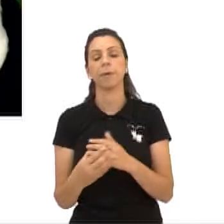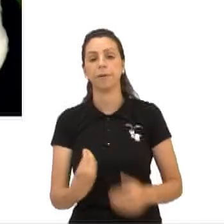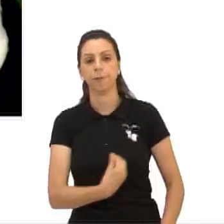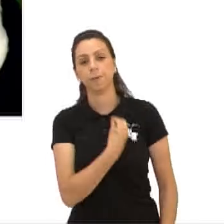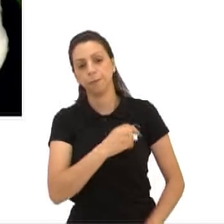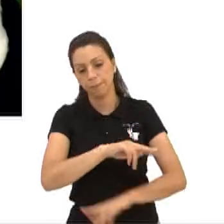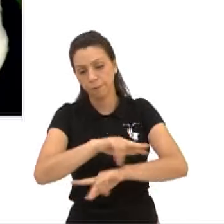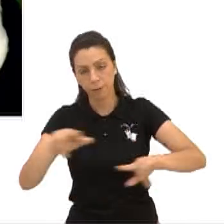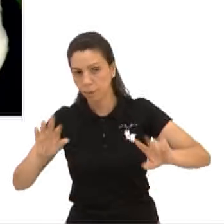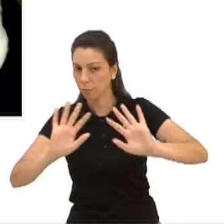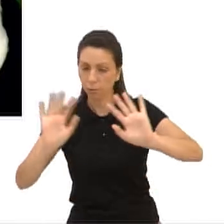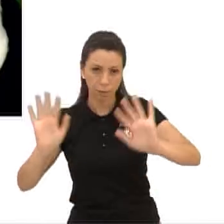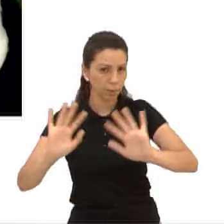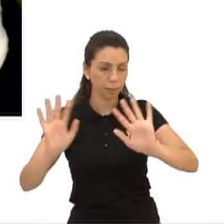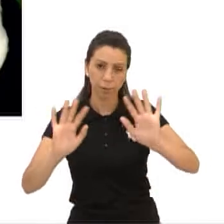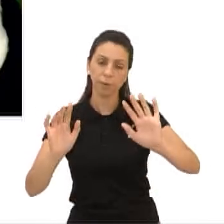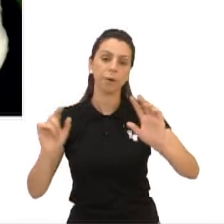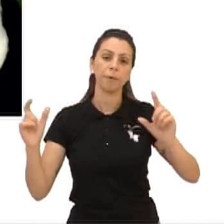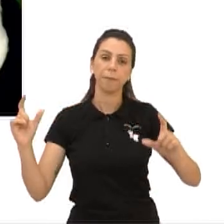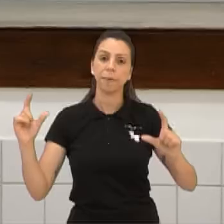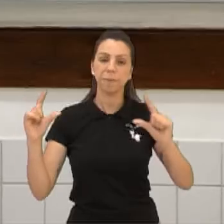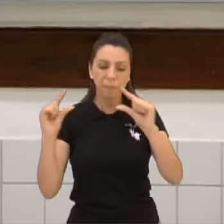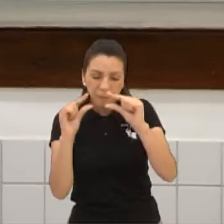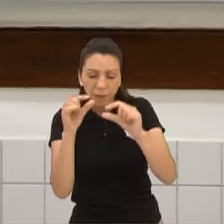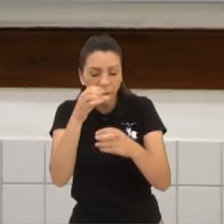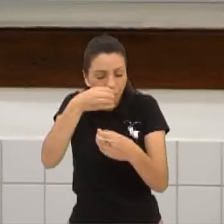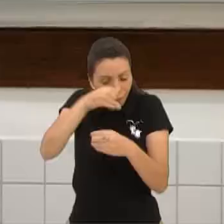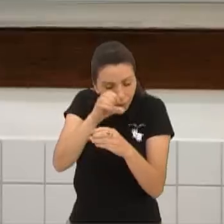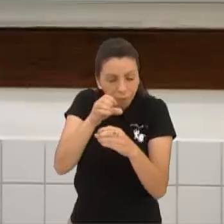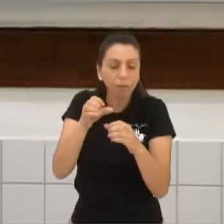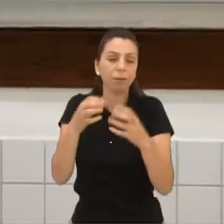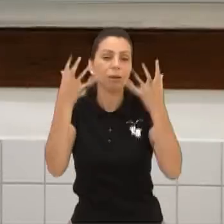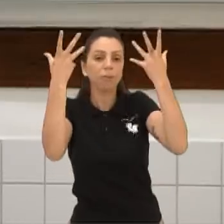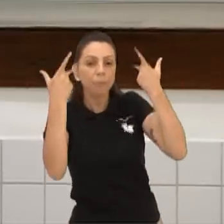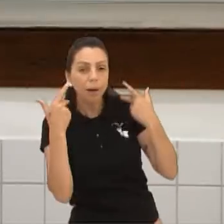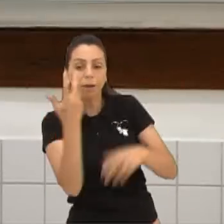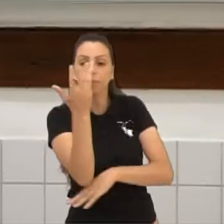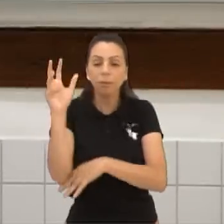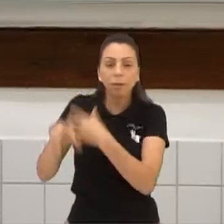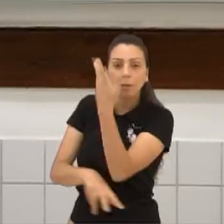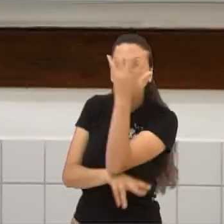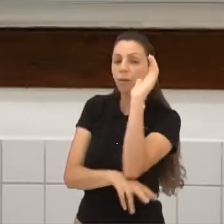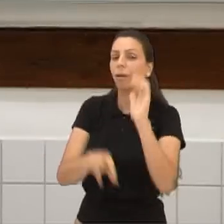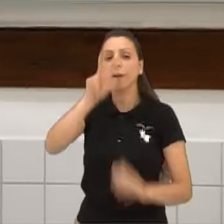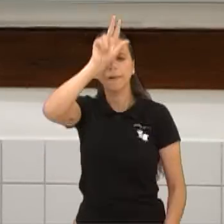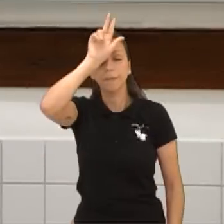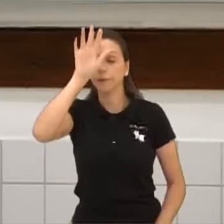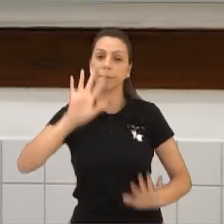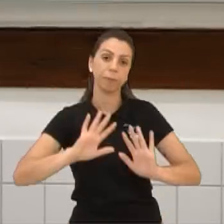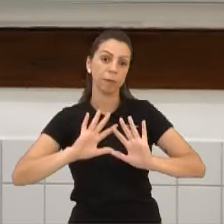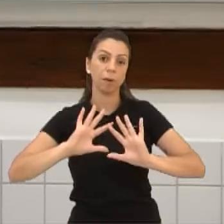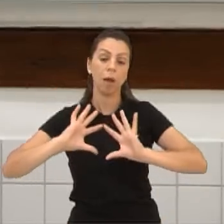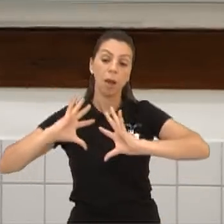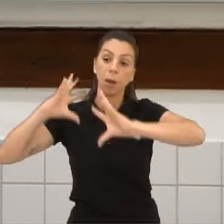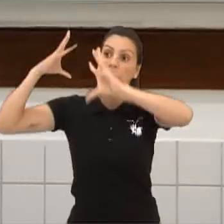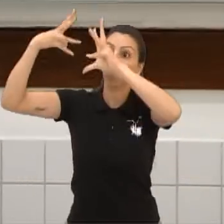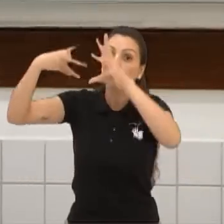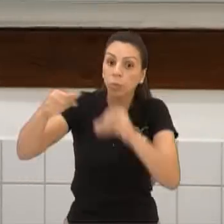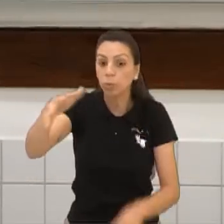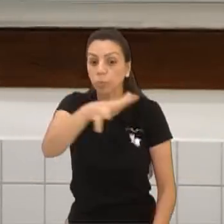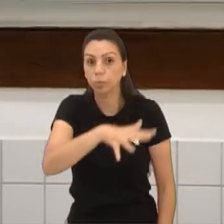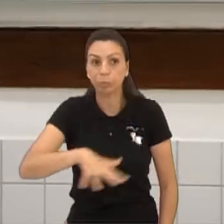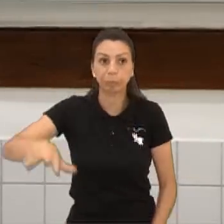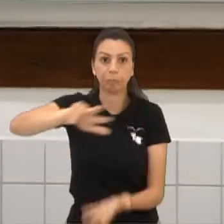seres microscópicos, macroscópicos, são animais, são vegetais, são insetos, enfim, é toda a diversidade do